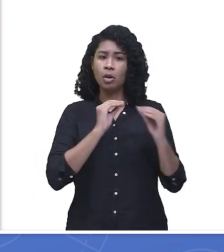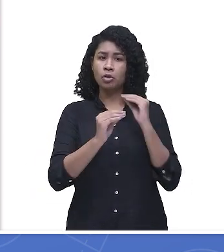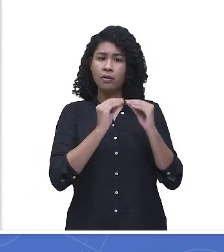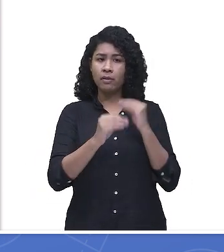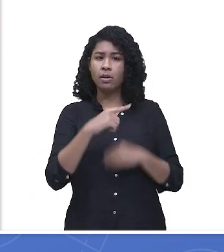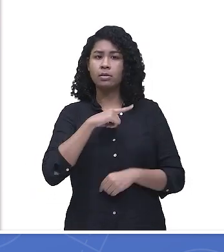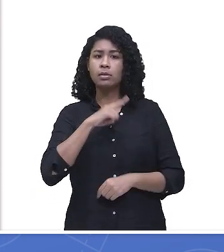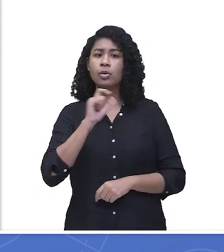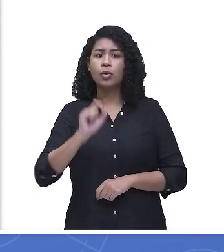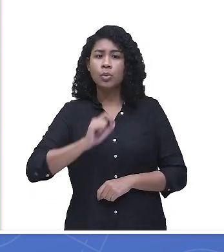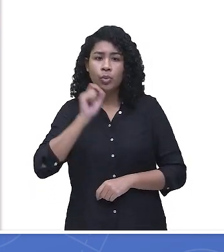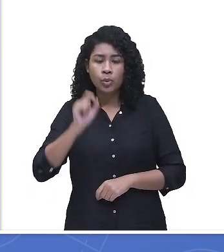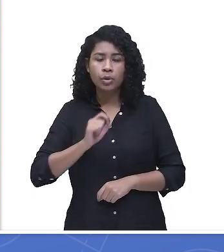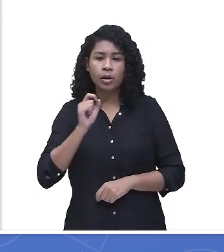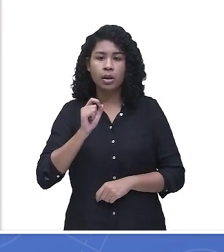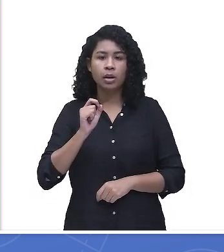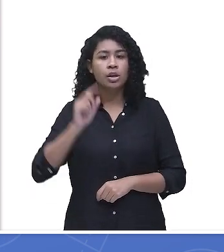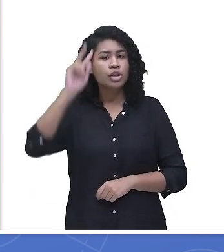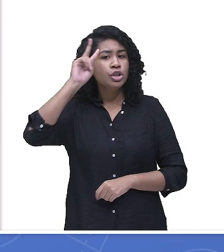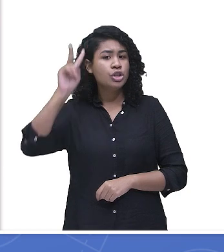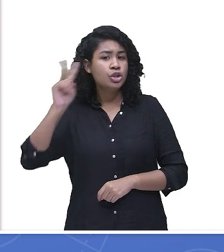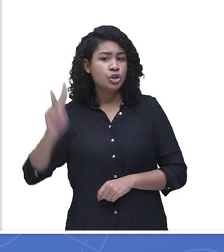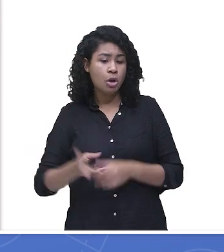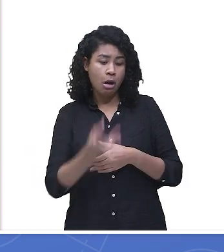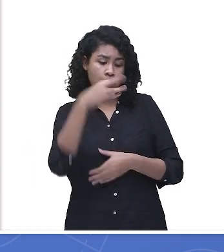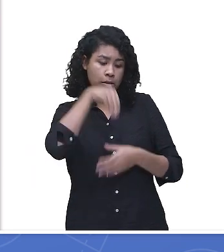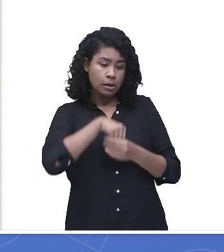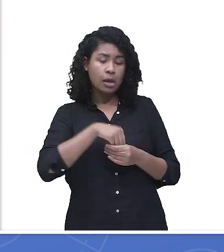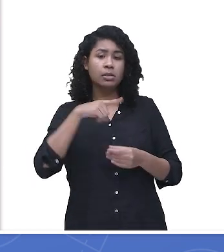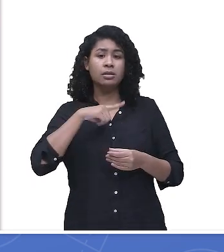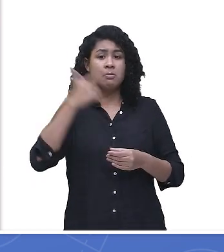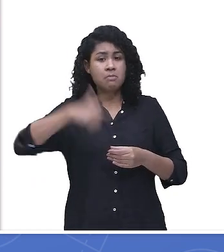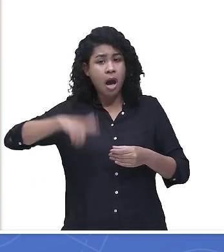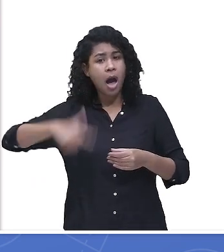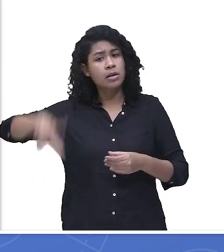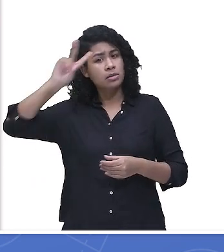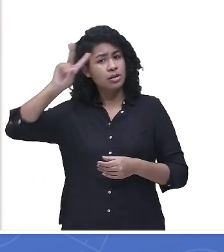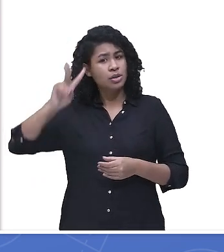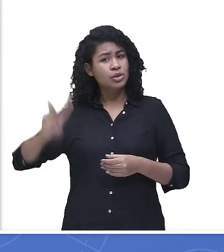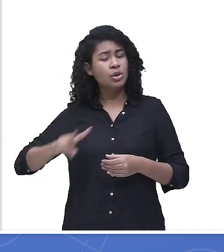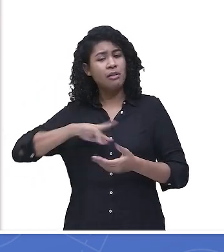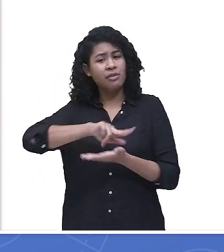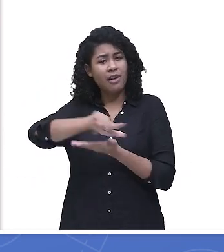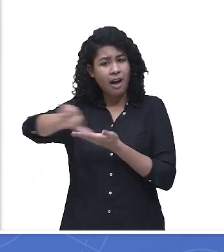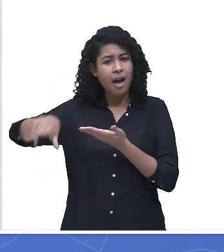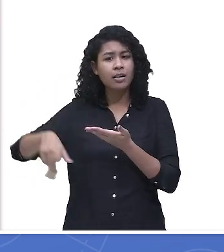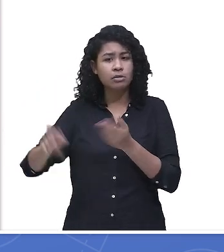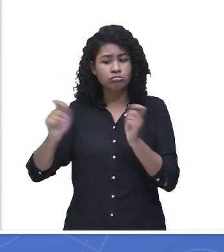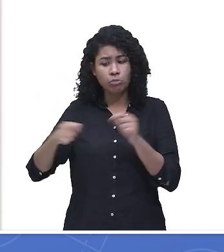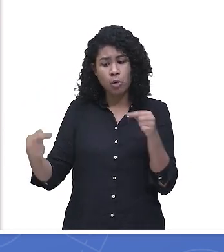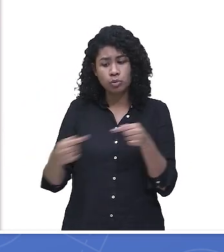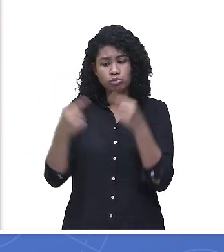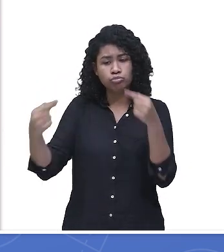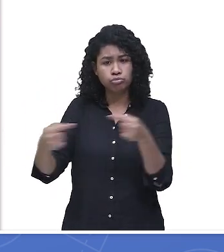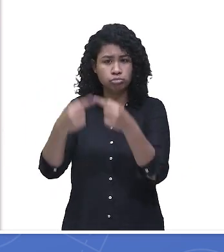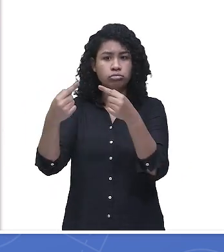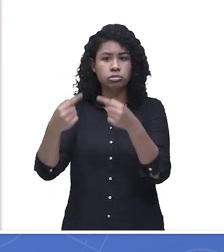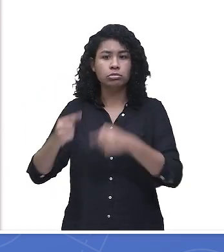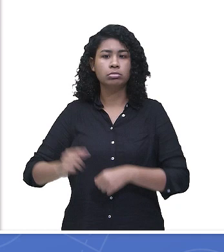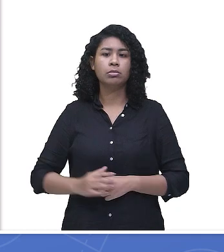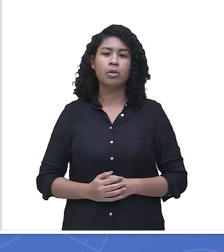só, vários enredos ao longo da narrativa que podem estabelecer conexões entre si. Então, quando a